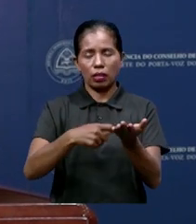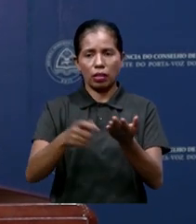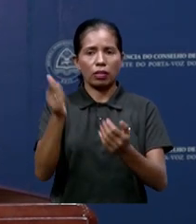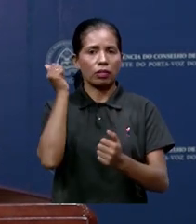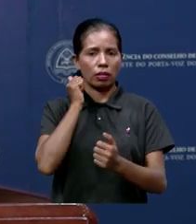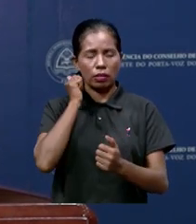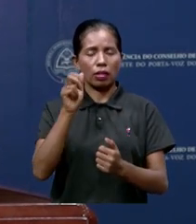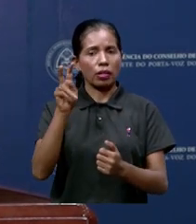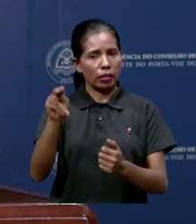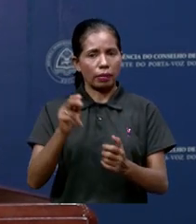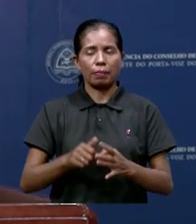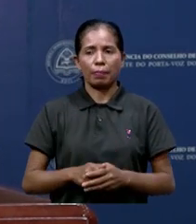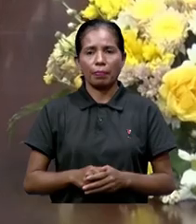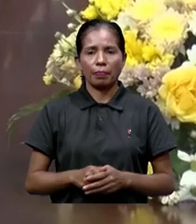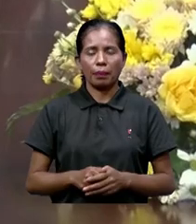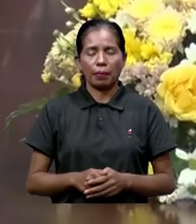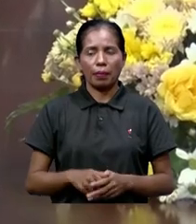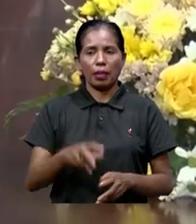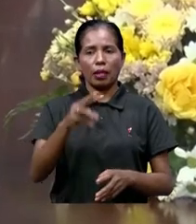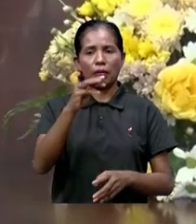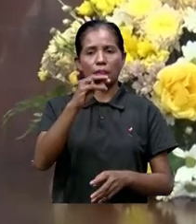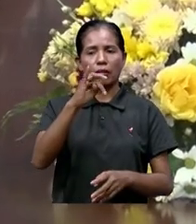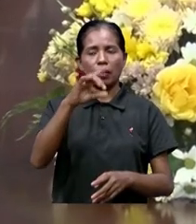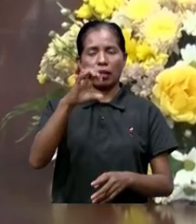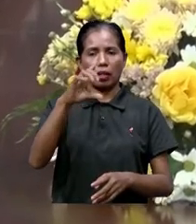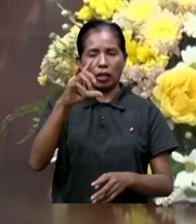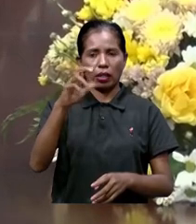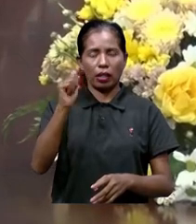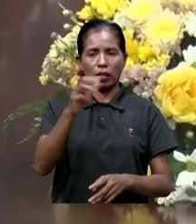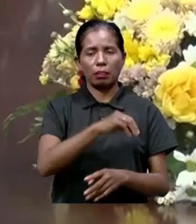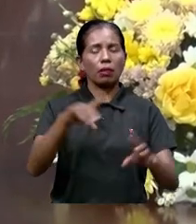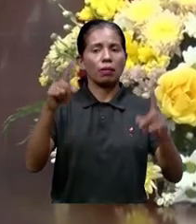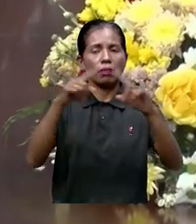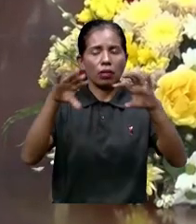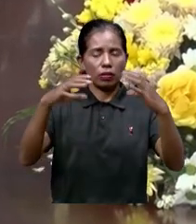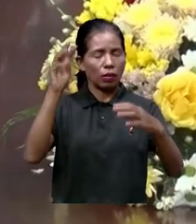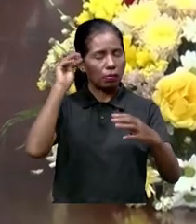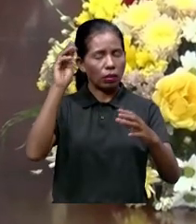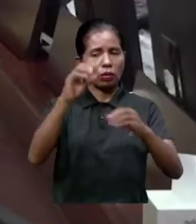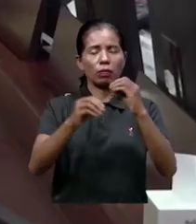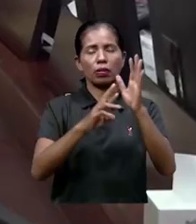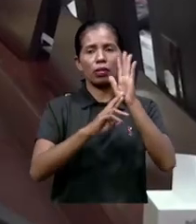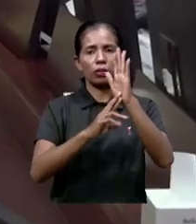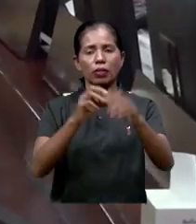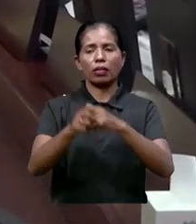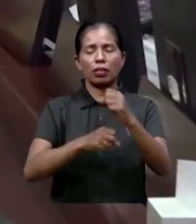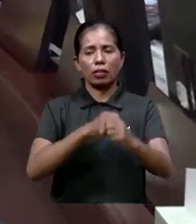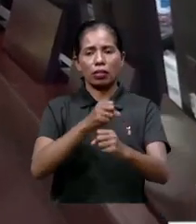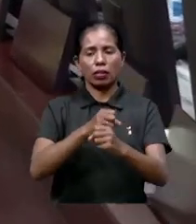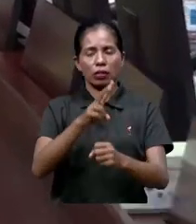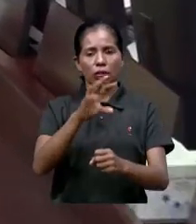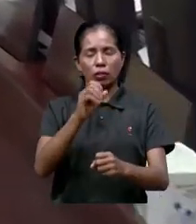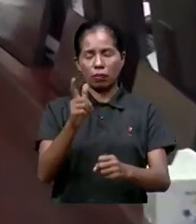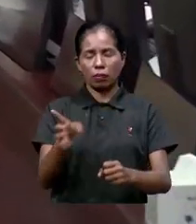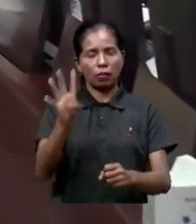Milena. Além de né, Milena Moussa, a apresentação ida para o Conselho de Ministros com o relatório Tinang Riuroron Resenhat Nian relacionado